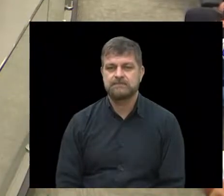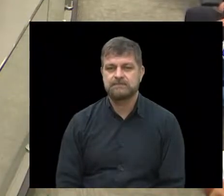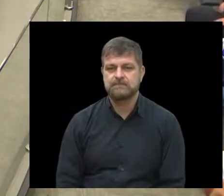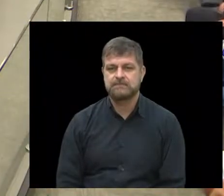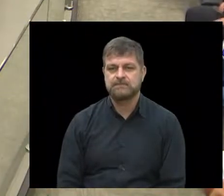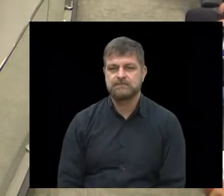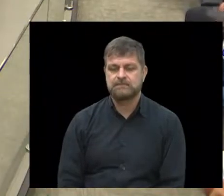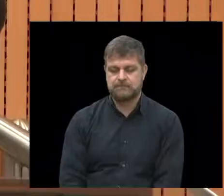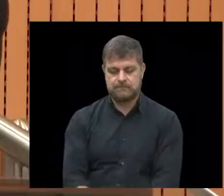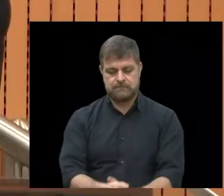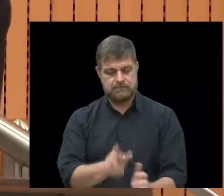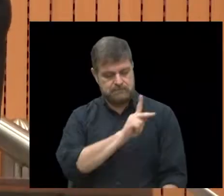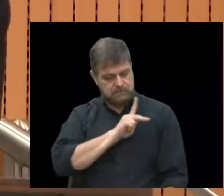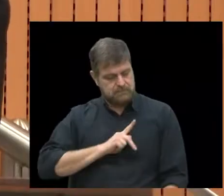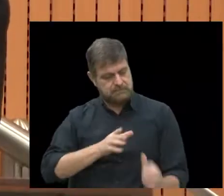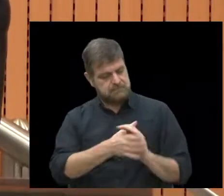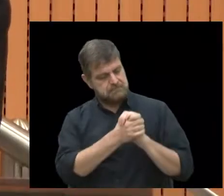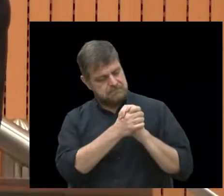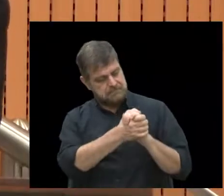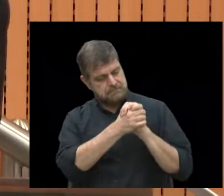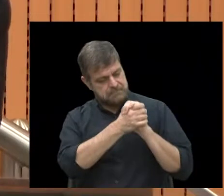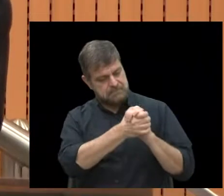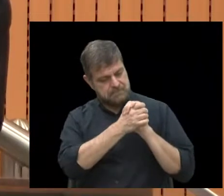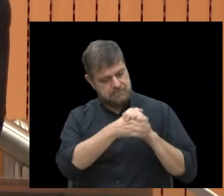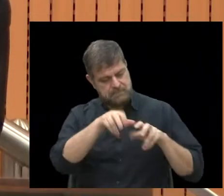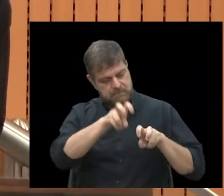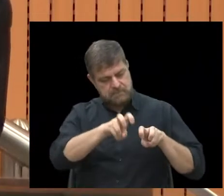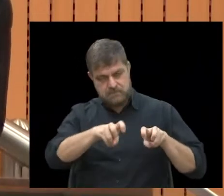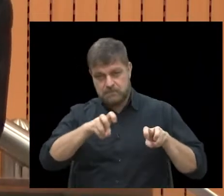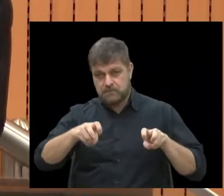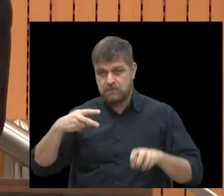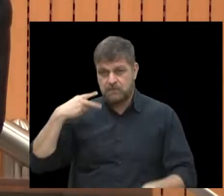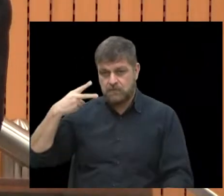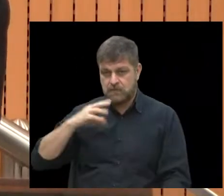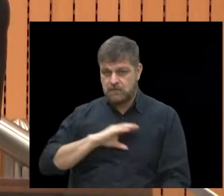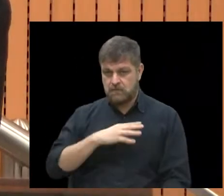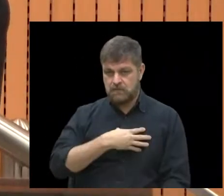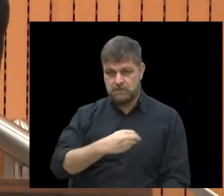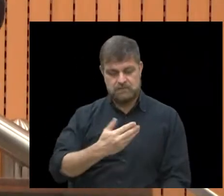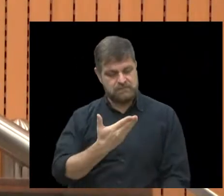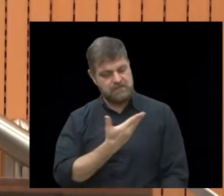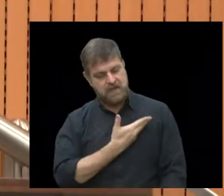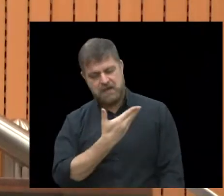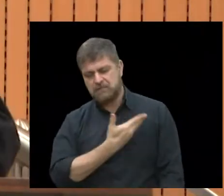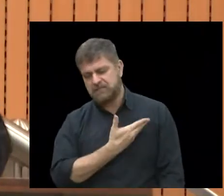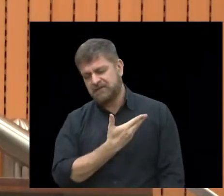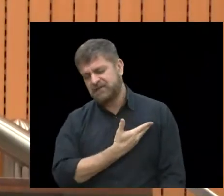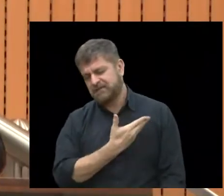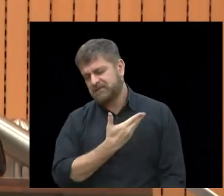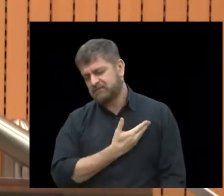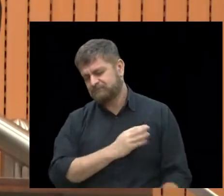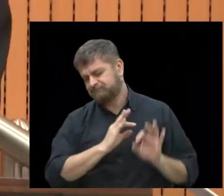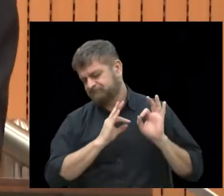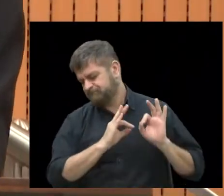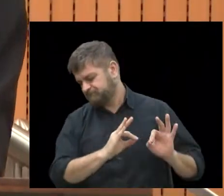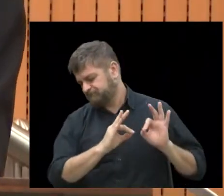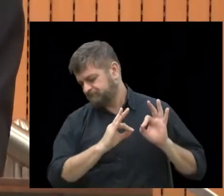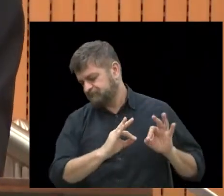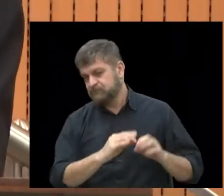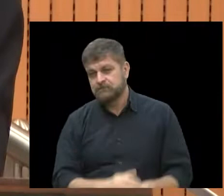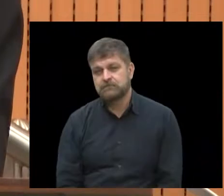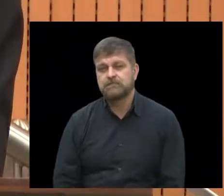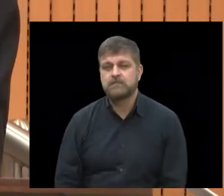Quero aqui cumprimentar o presidente Marco Bernadelli, toda a mesa, vereador Campos Filho, grande amigo da gente aí,